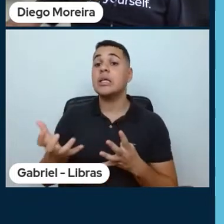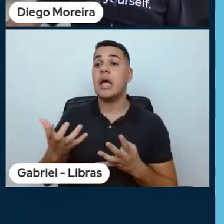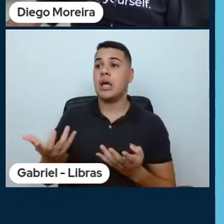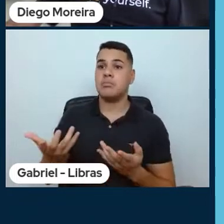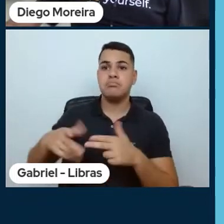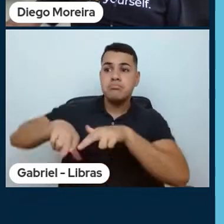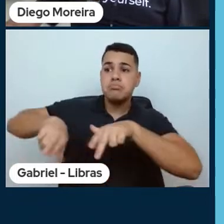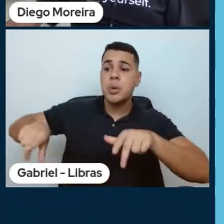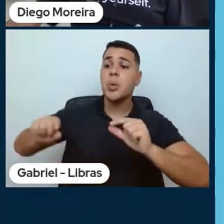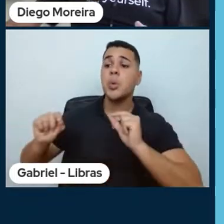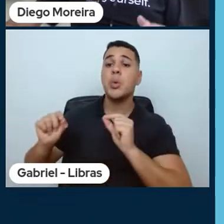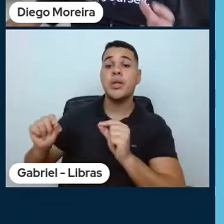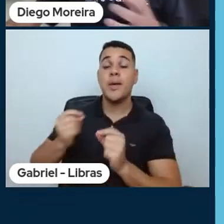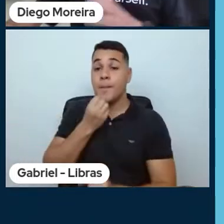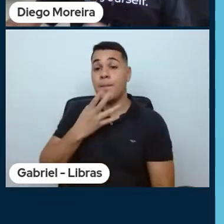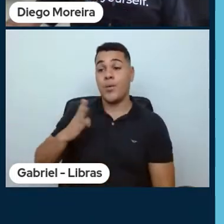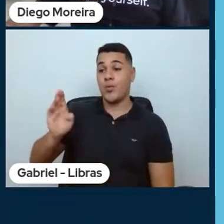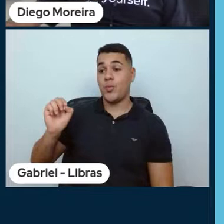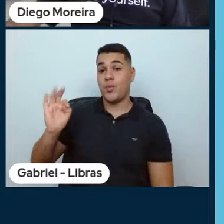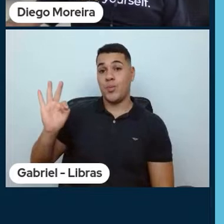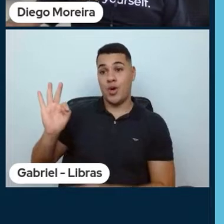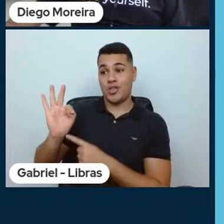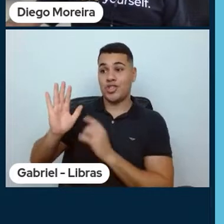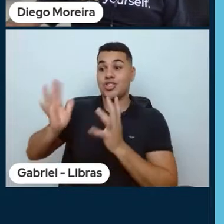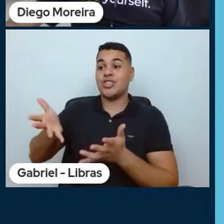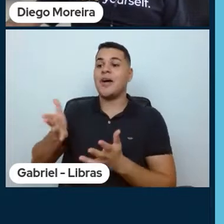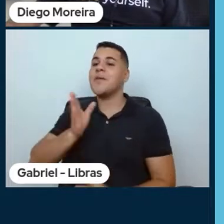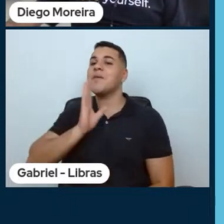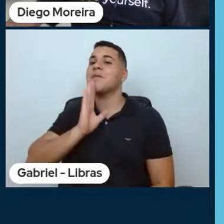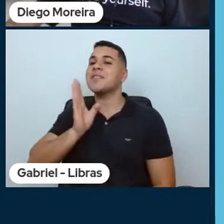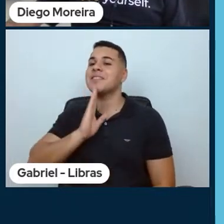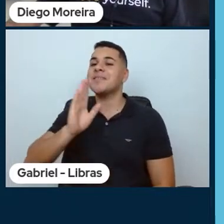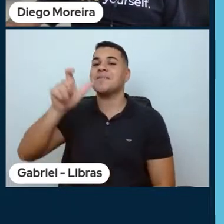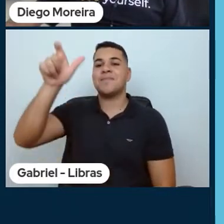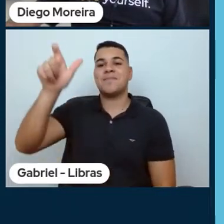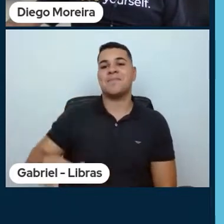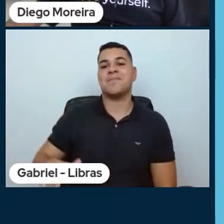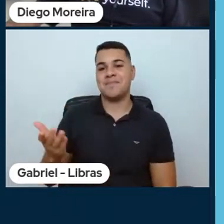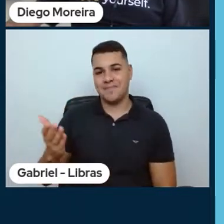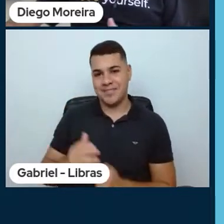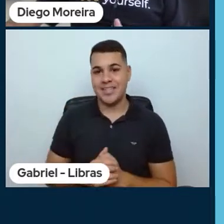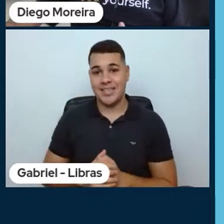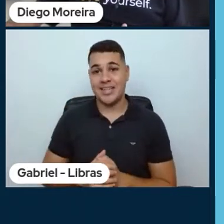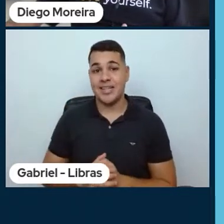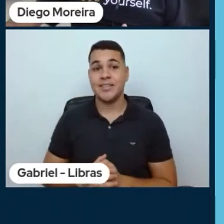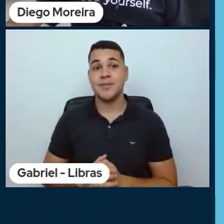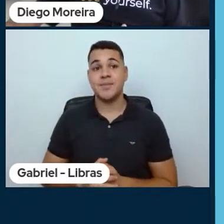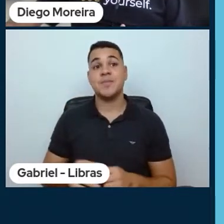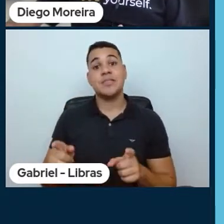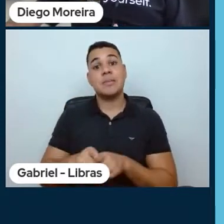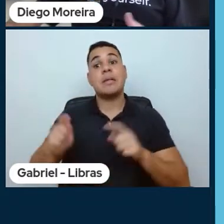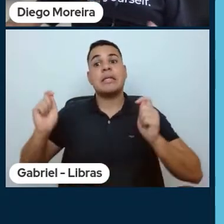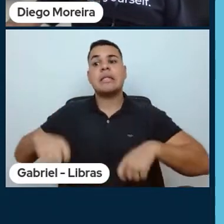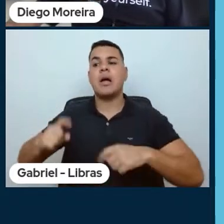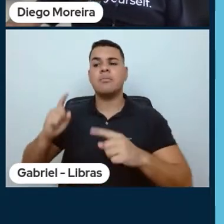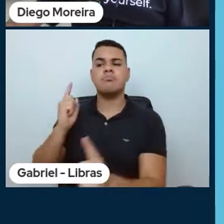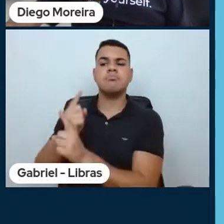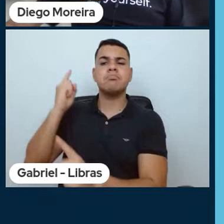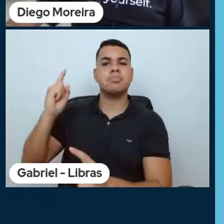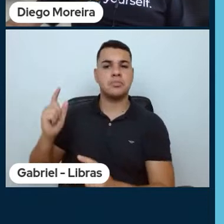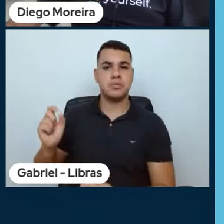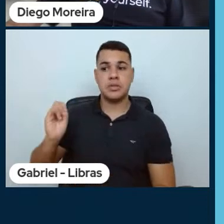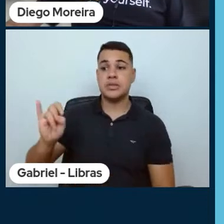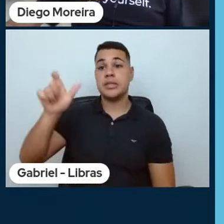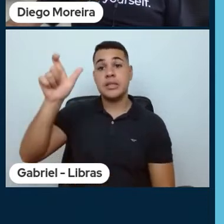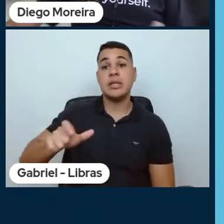pensando em mensageria, trazer essa visão quando a gente fala para o atendimento humano, é já prever o que que esse cliente já tem